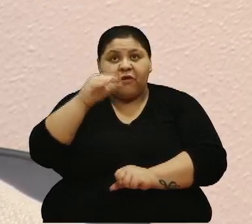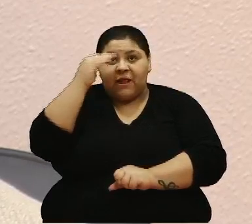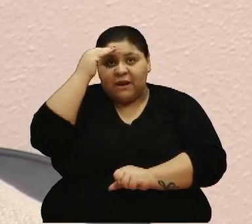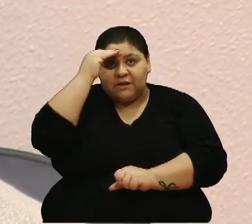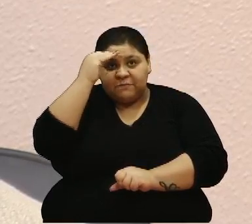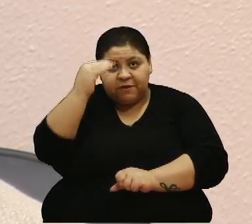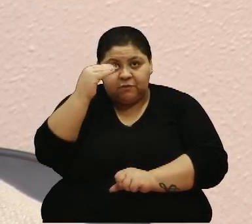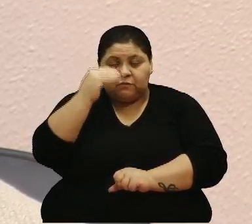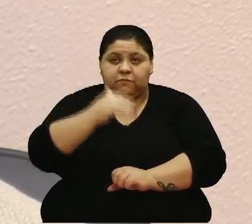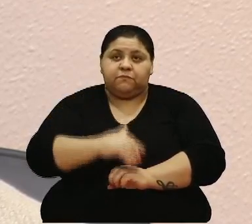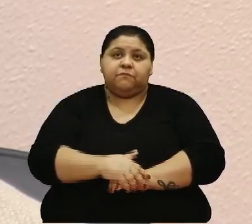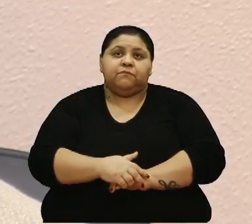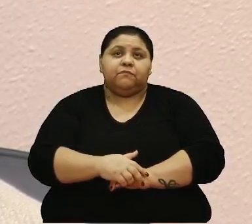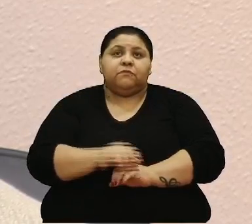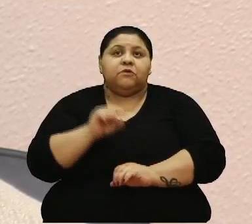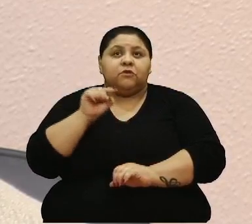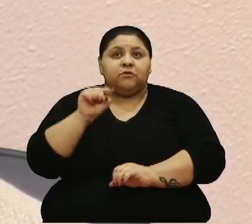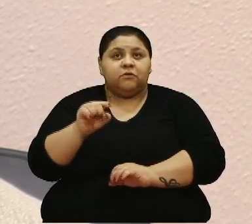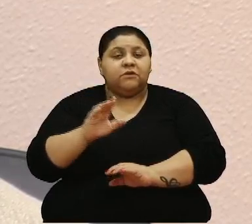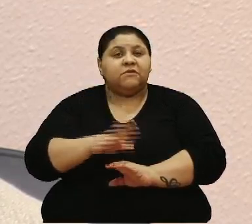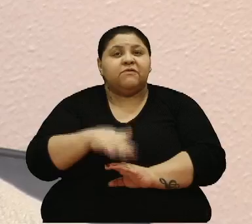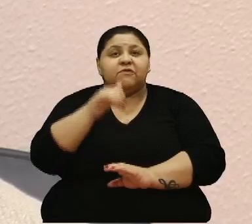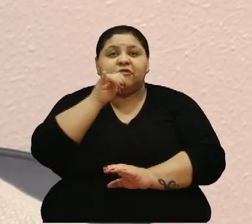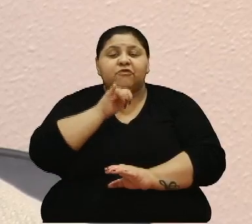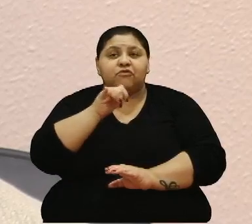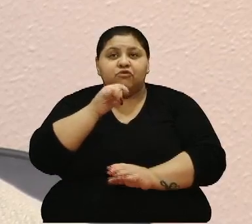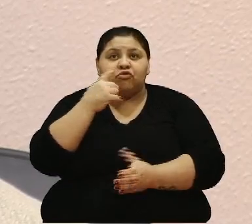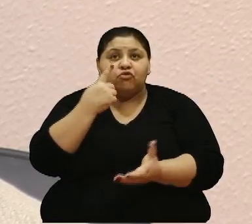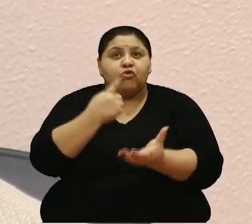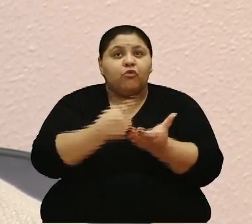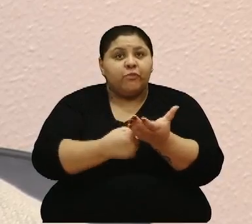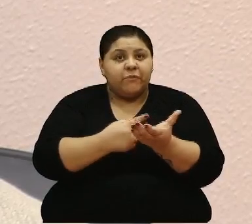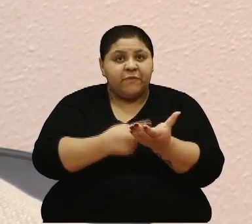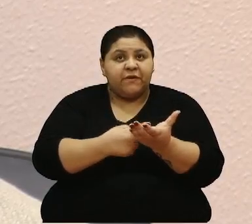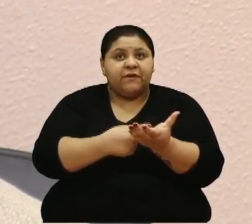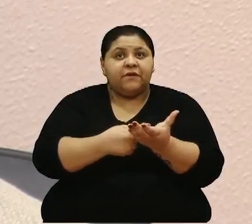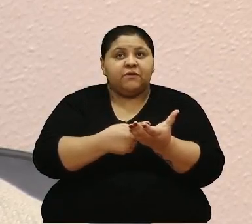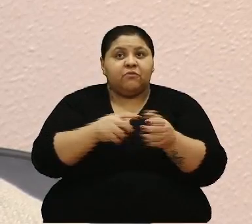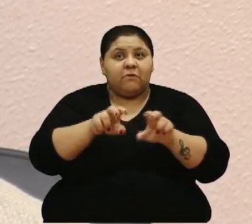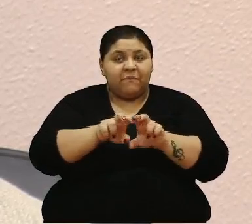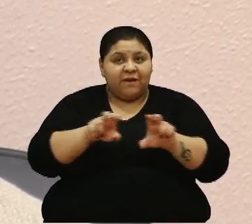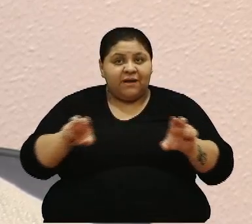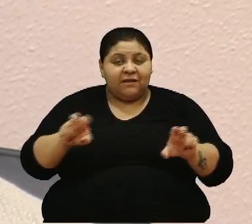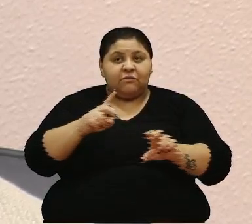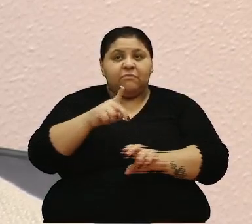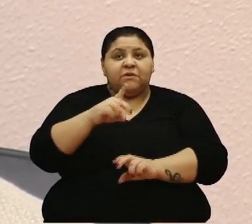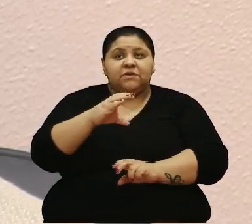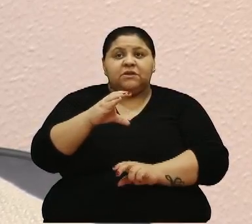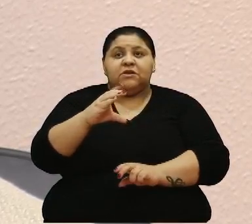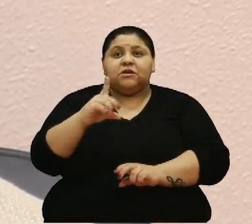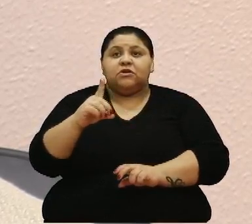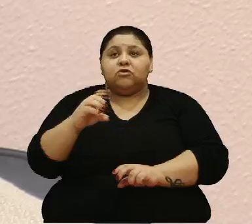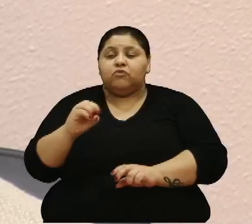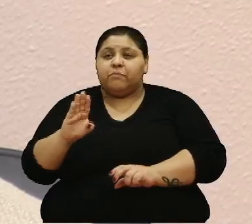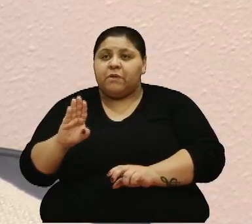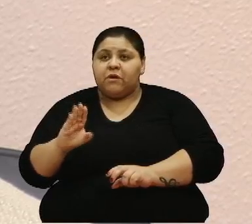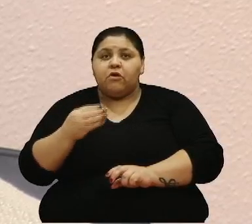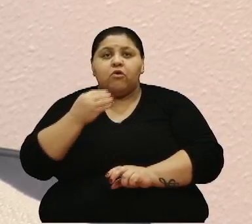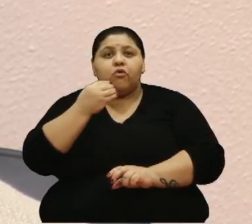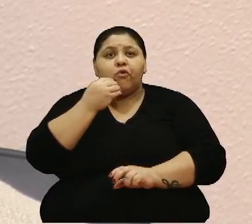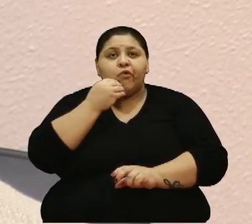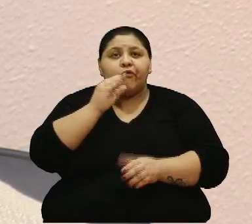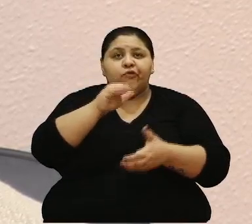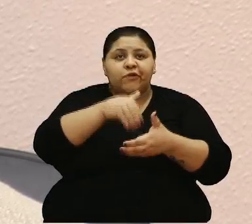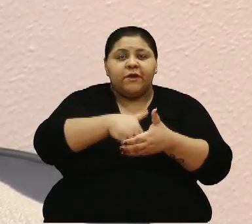conosco. E esse é mais um exemplo de um compromisso que ele cumpriu com a nossa bancada. Então, obviamente, nós